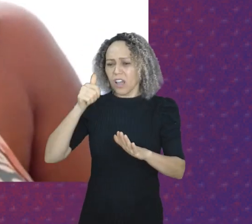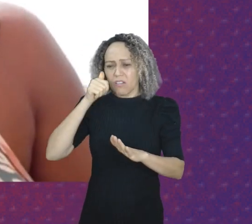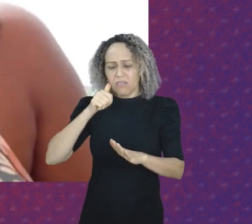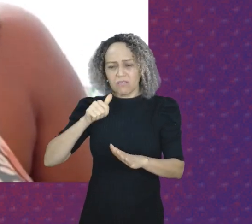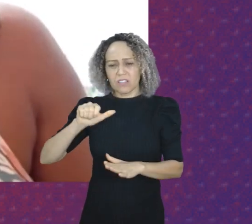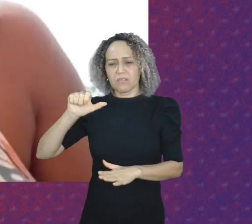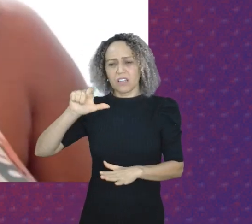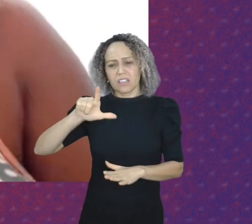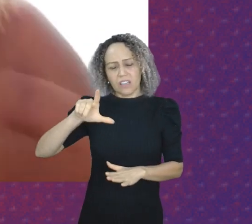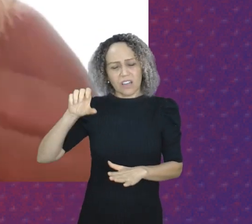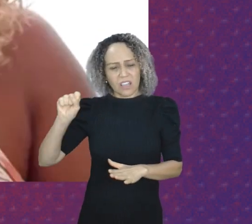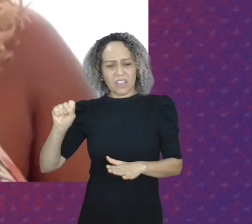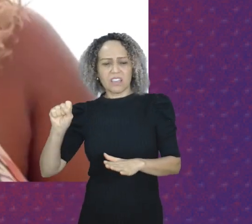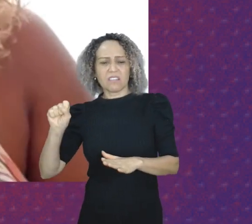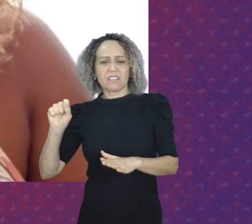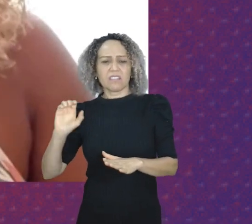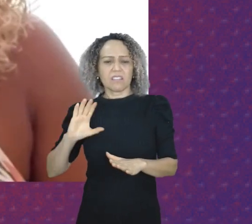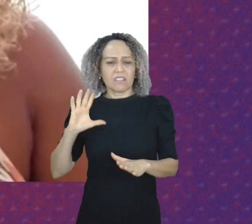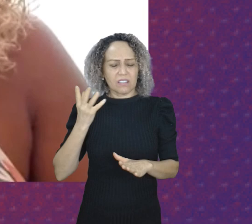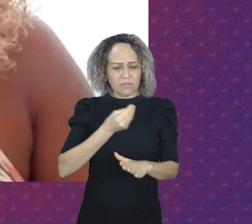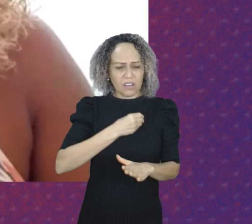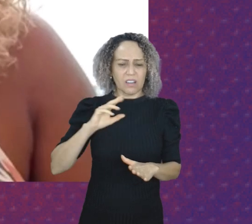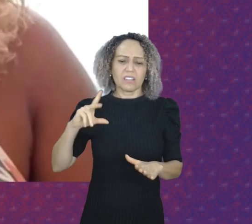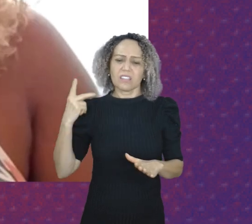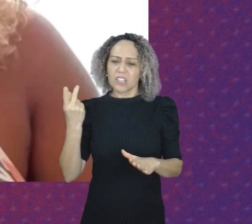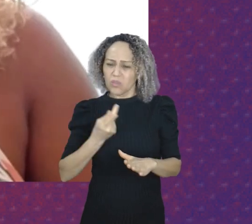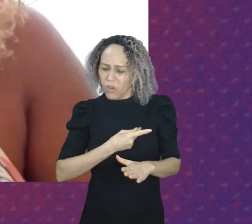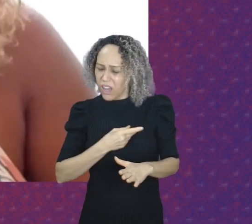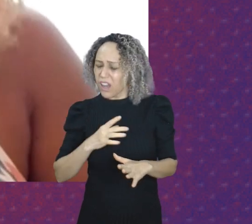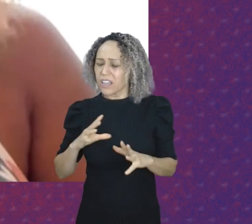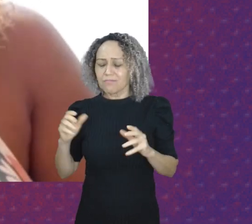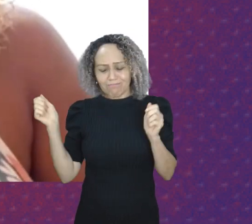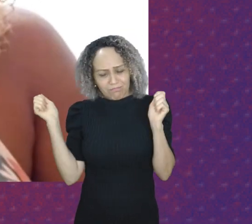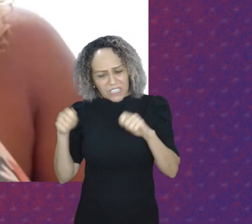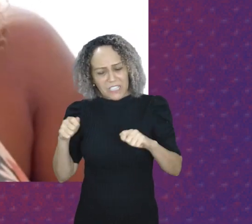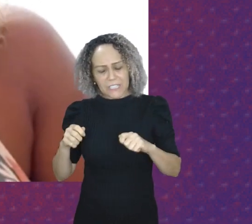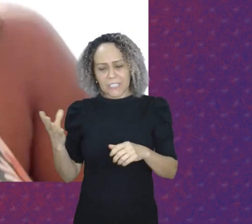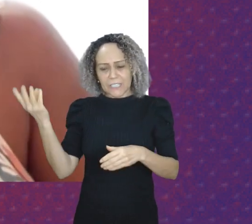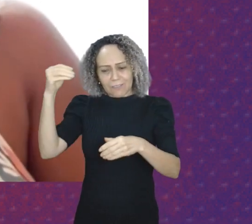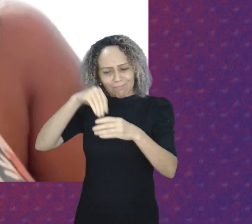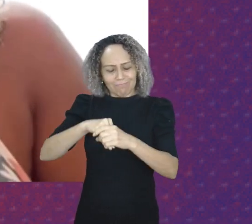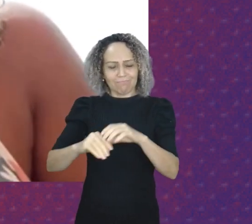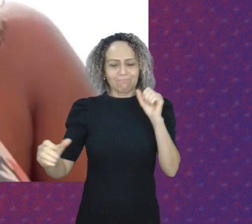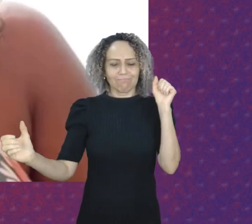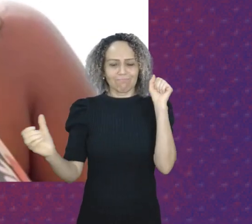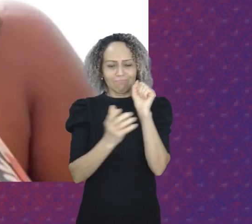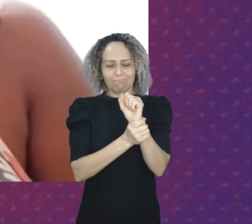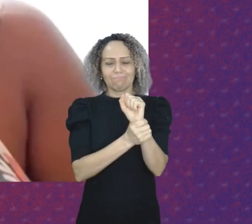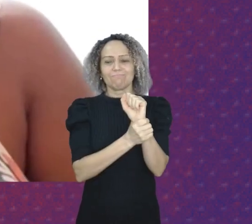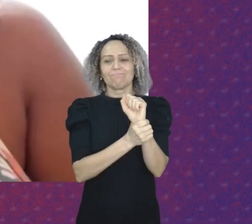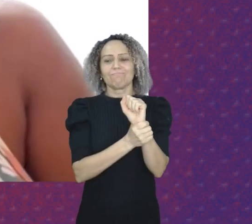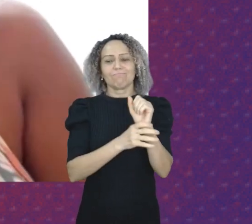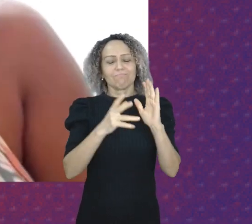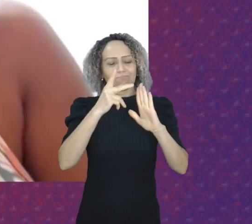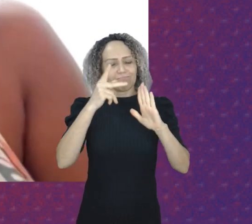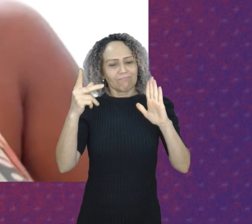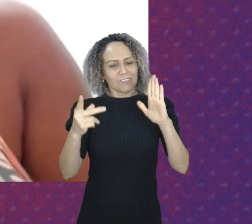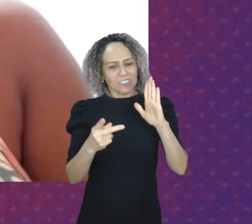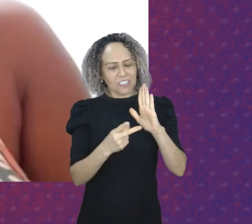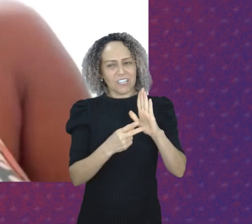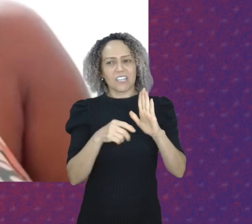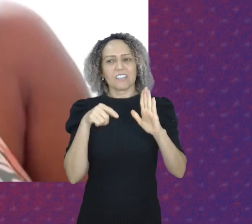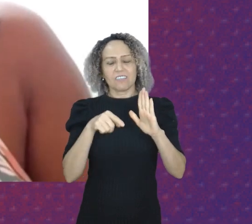governo a governo, mas que seja garantido essa pauta, essa temática